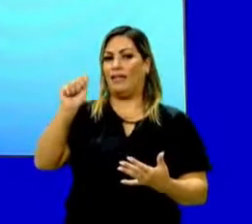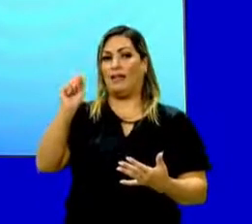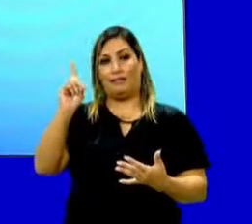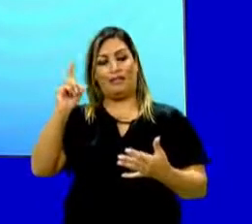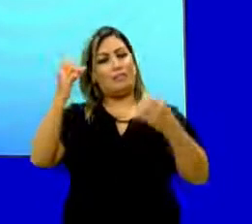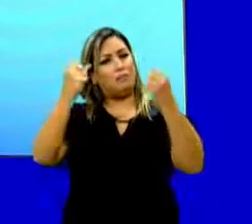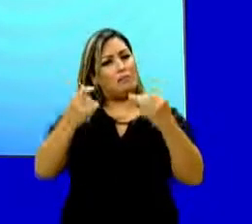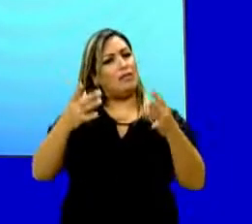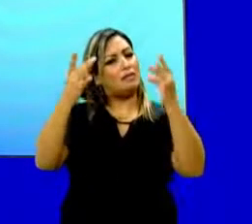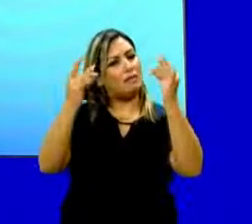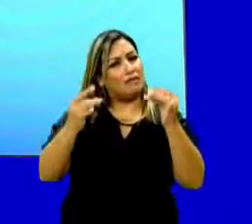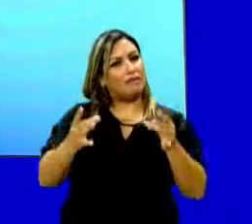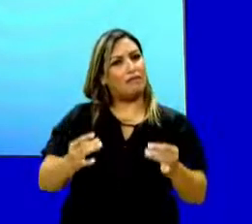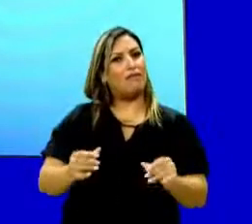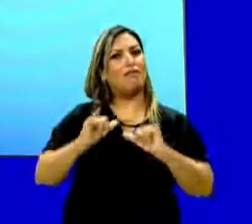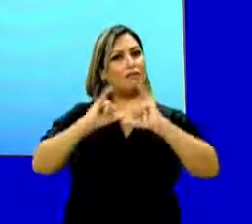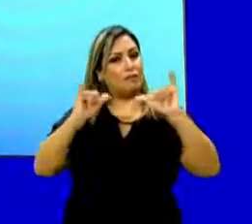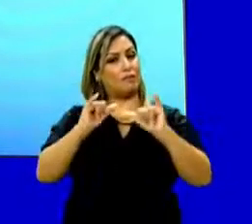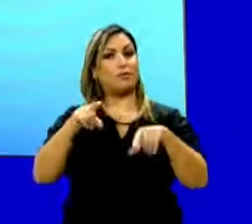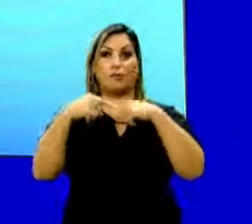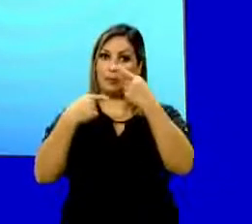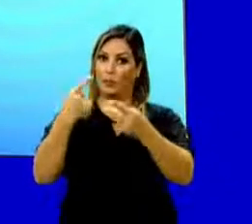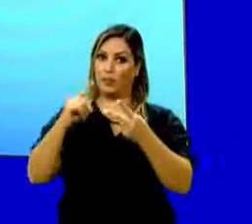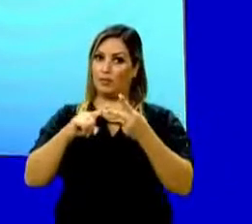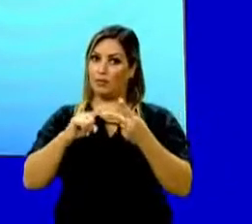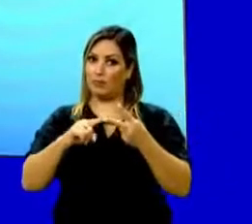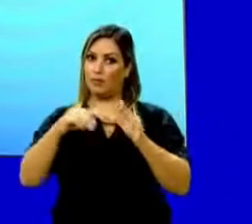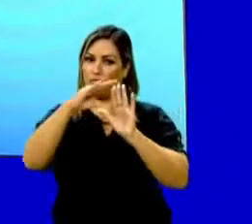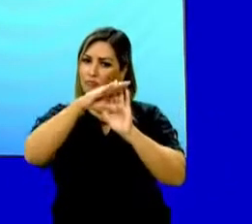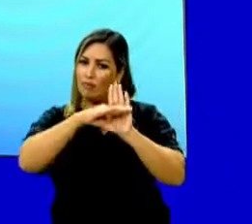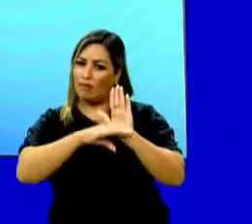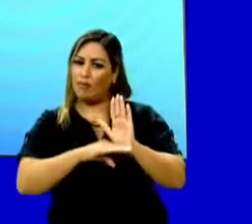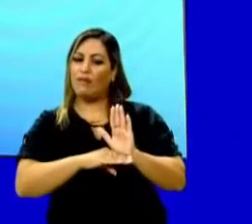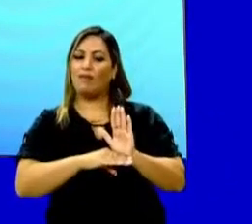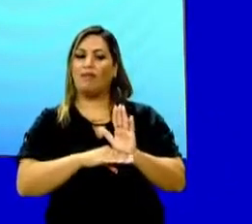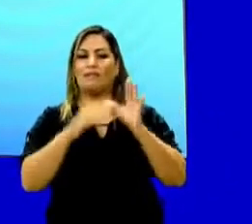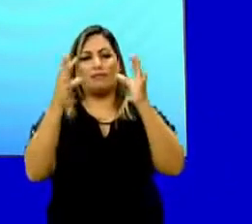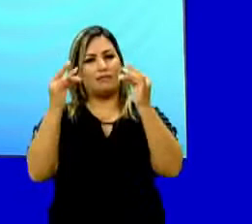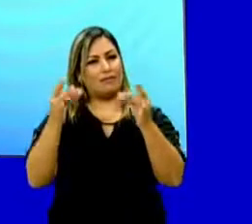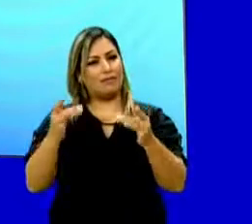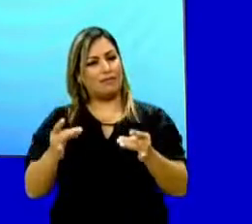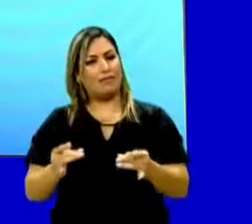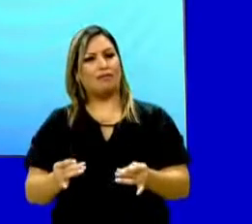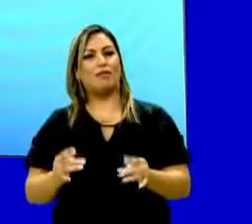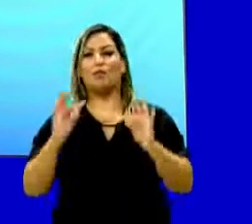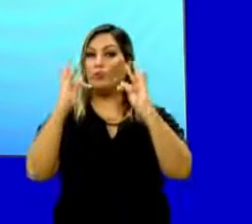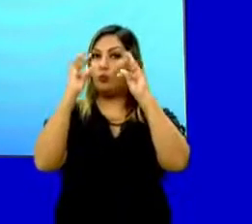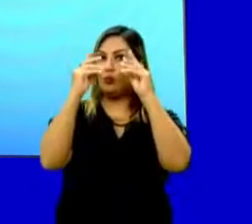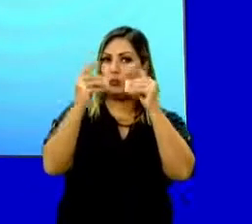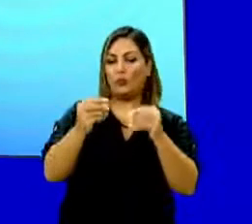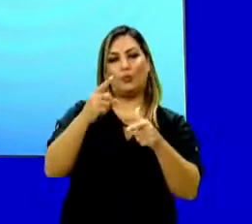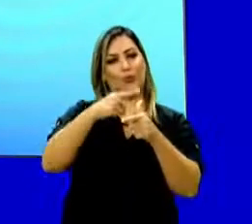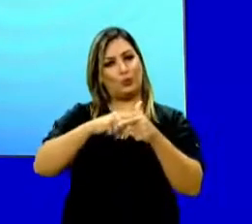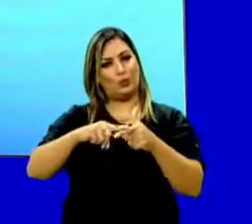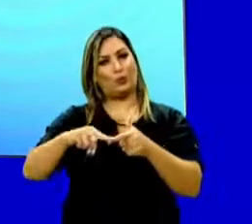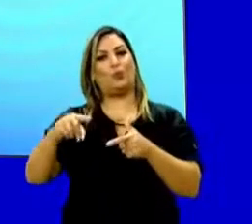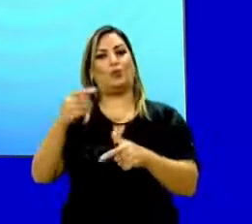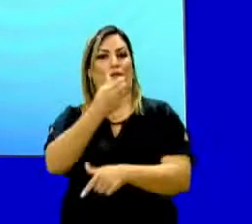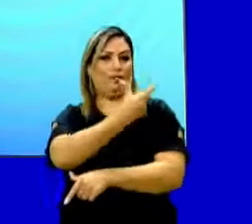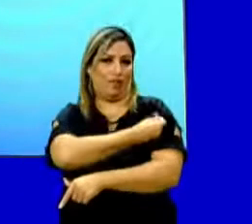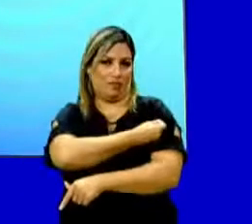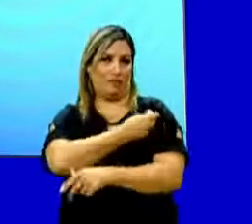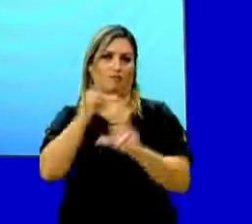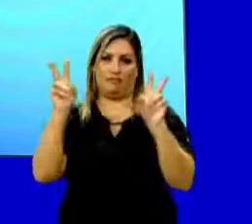essa notícia. E aí, posteriormente, nós teremos então a sequência detalhando, né, tudo sobre essa